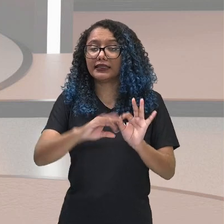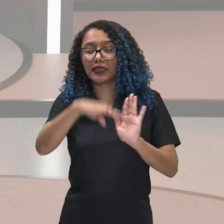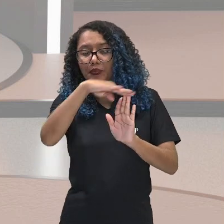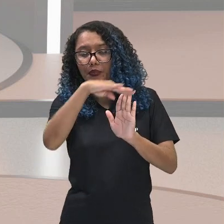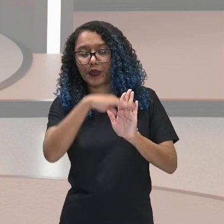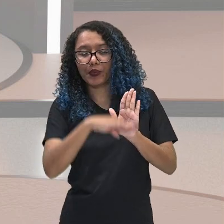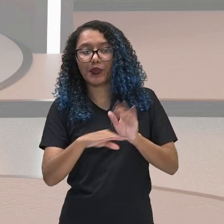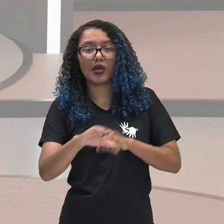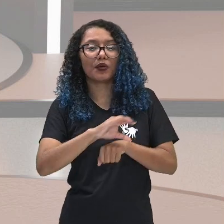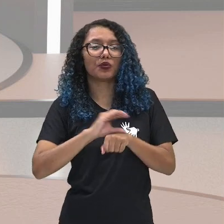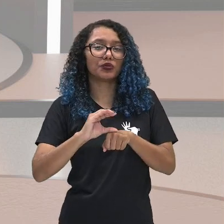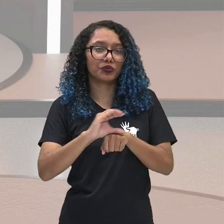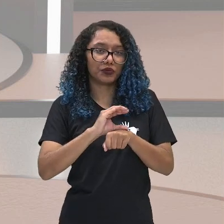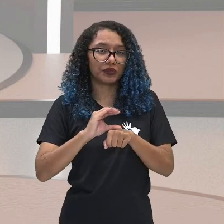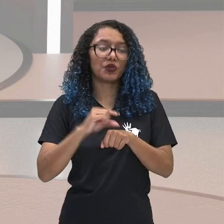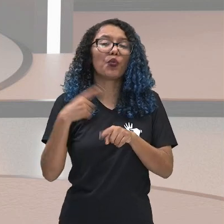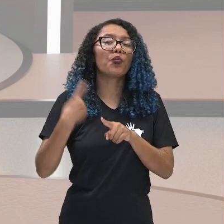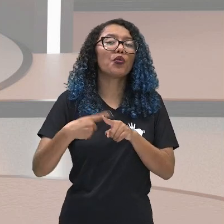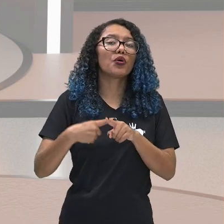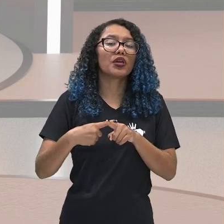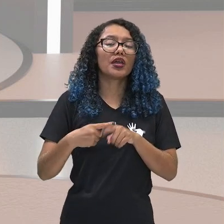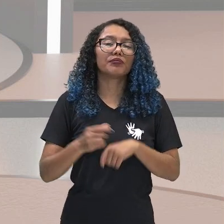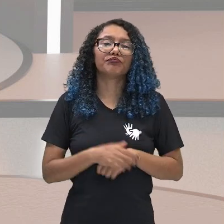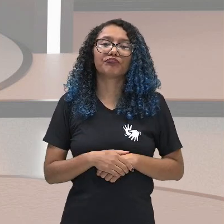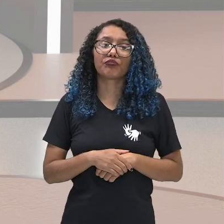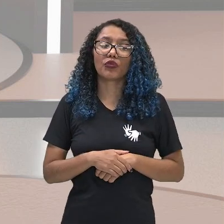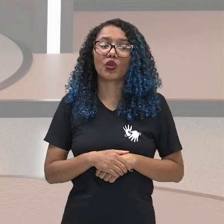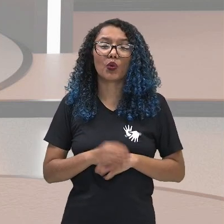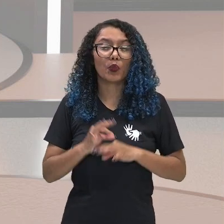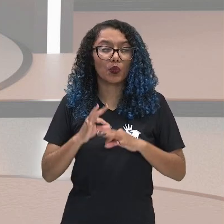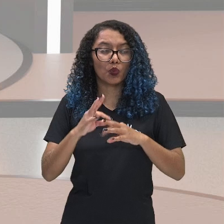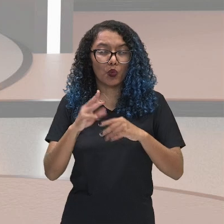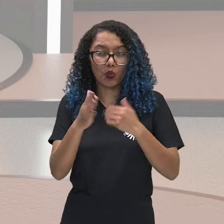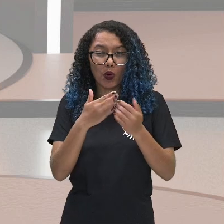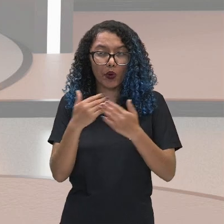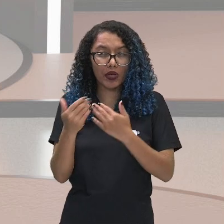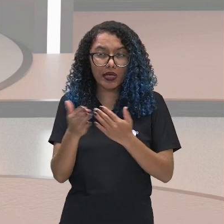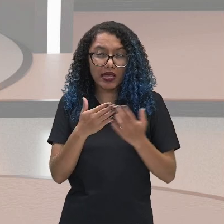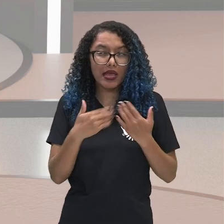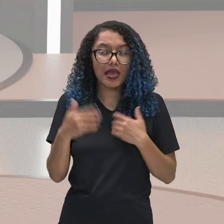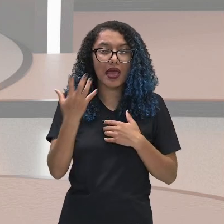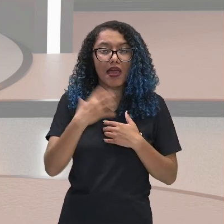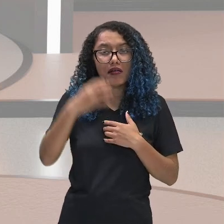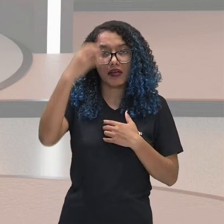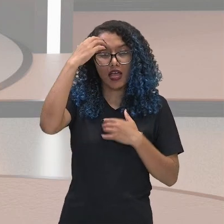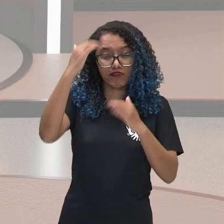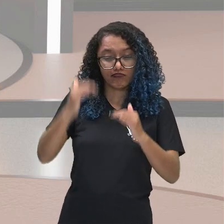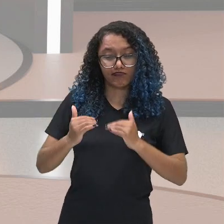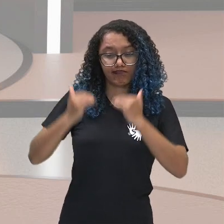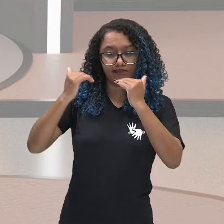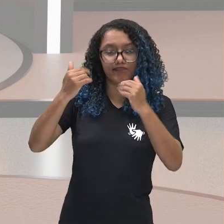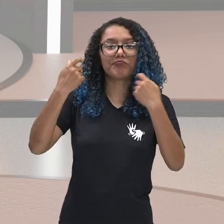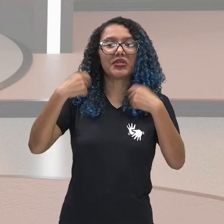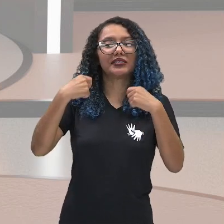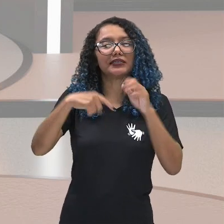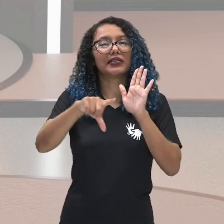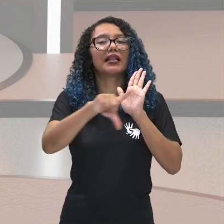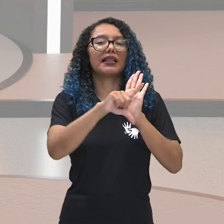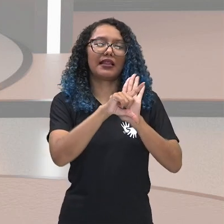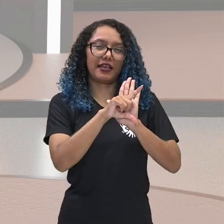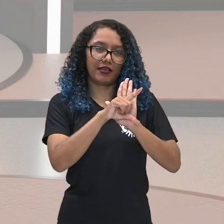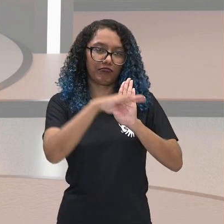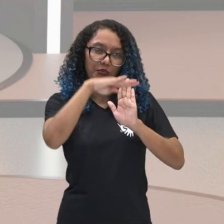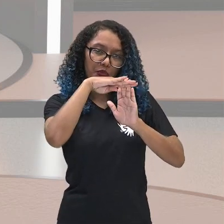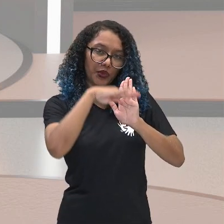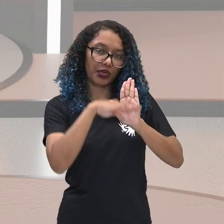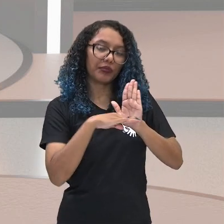contas, todo soberano ele precisa, então, de certa forma, das leis, para poder, então, ele reger aí o seu reinado, tá?